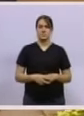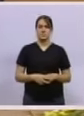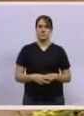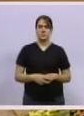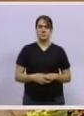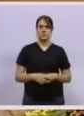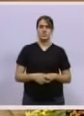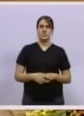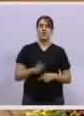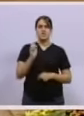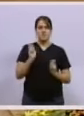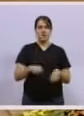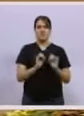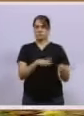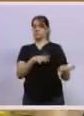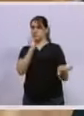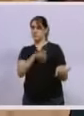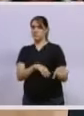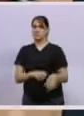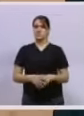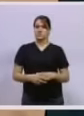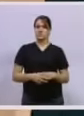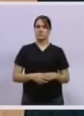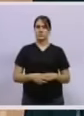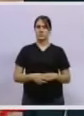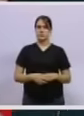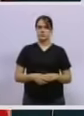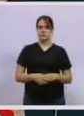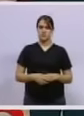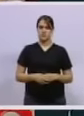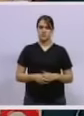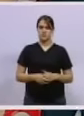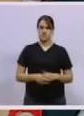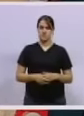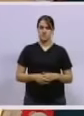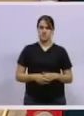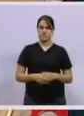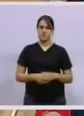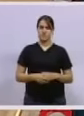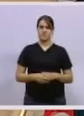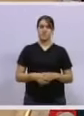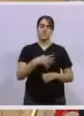E dá para voltar? Não. Depois que esse menino está no mundo, tem como você voltar? Oh, não te amo mais não, viu filho? Vamos divorciar?